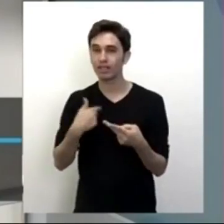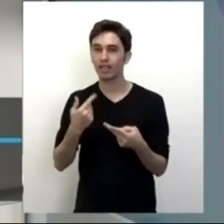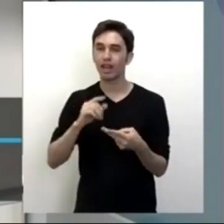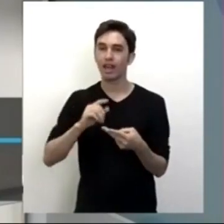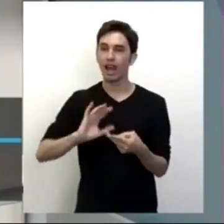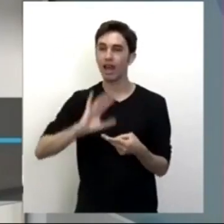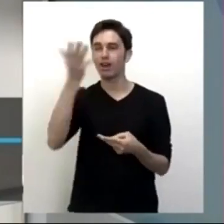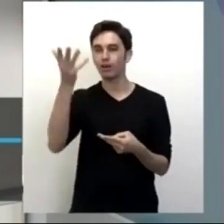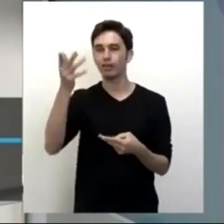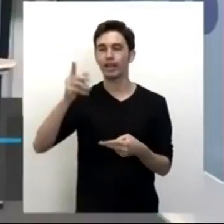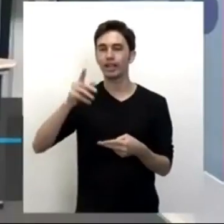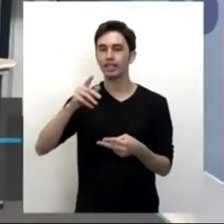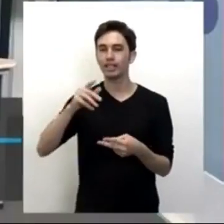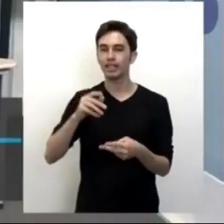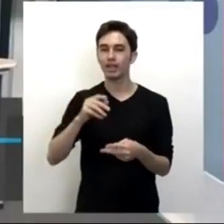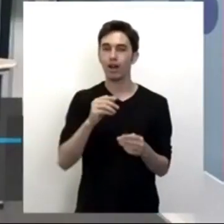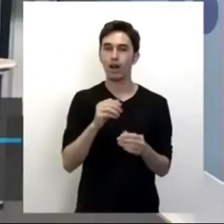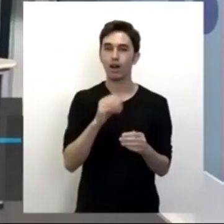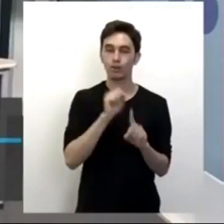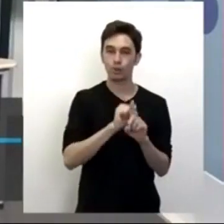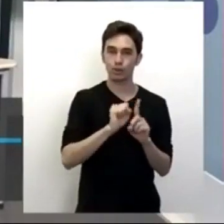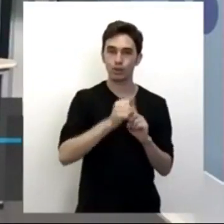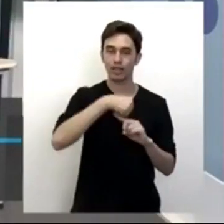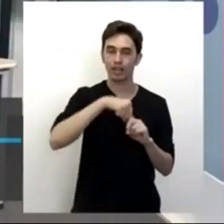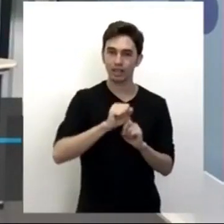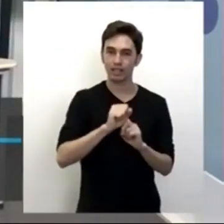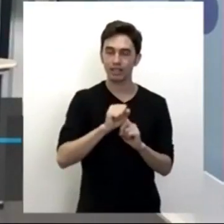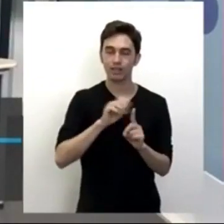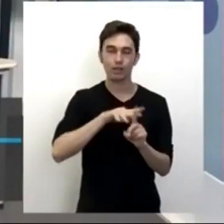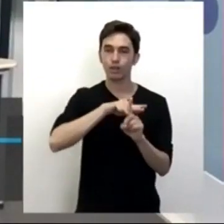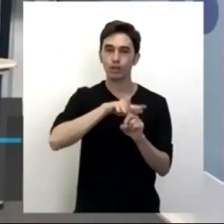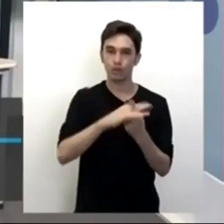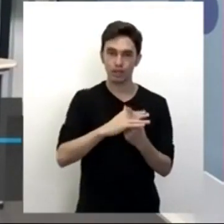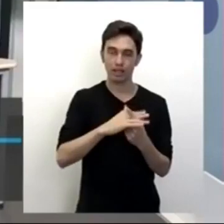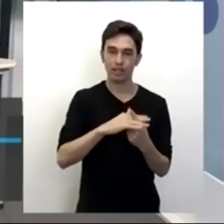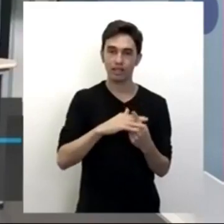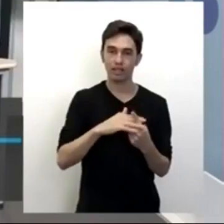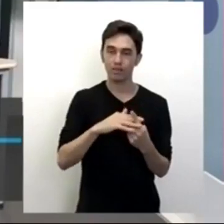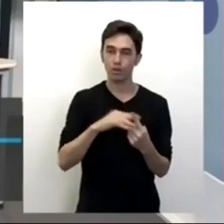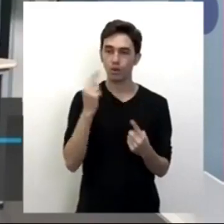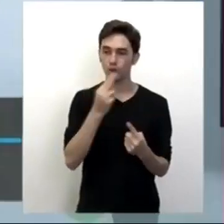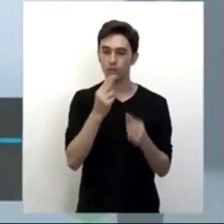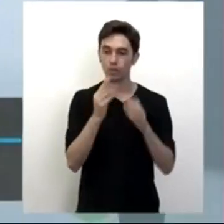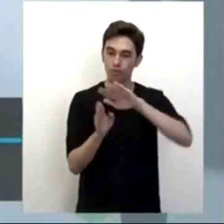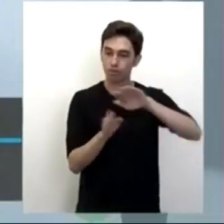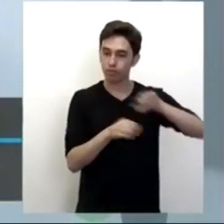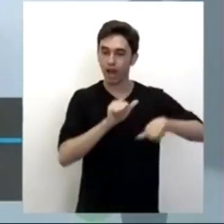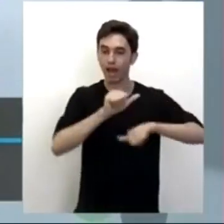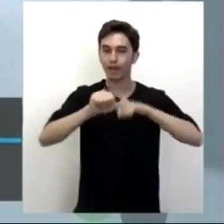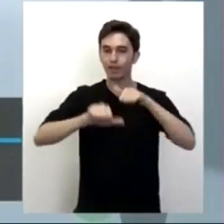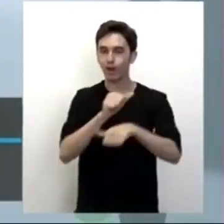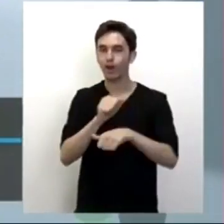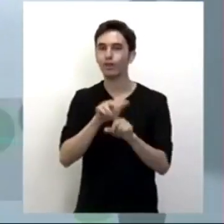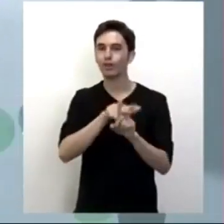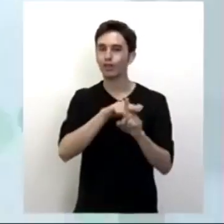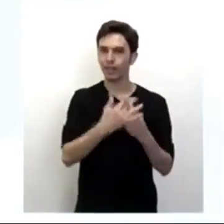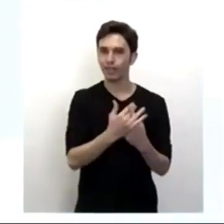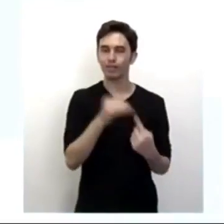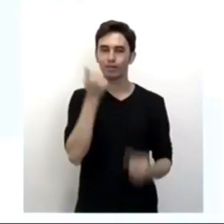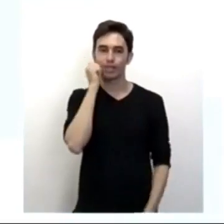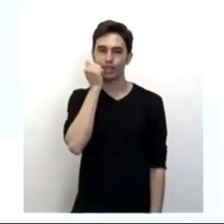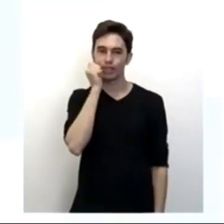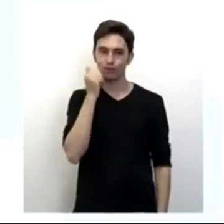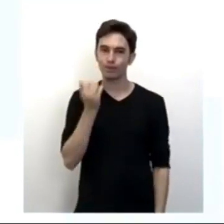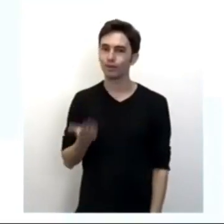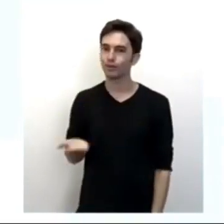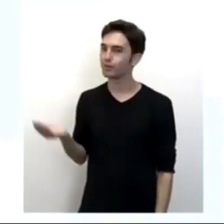socialismo científico. Vamos lá, então. Vamos falar um pouquinho das críticas ao marxismo. Próximo slide, bota no LED, vamos lá.